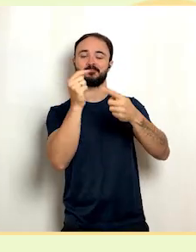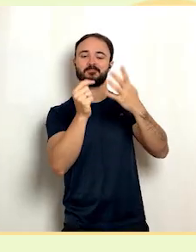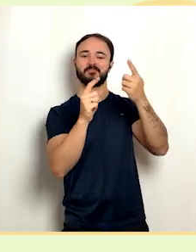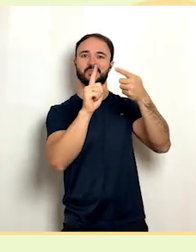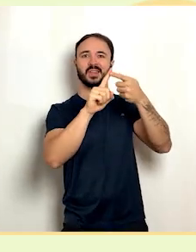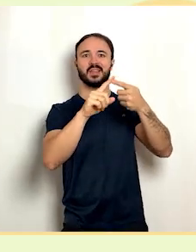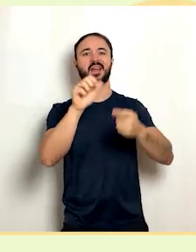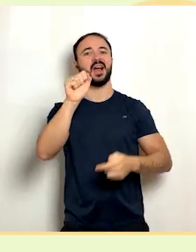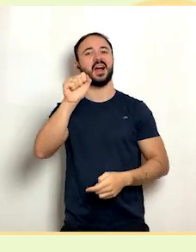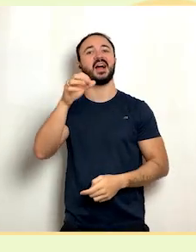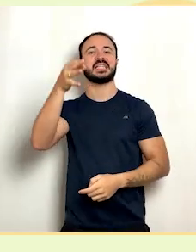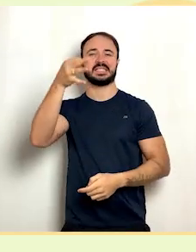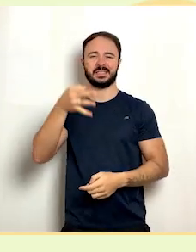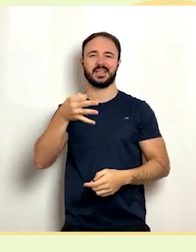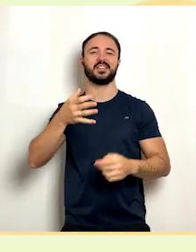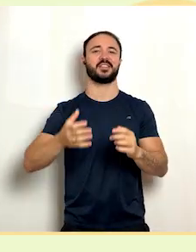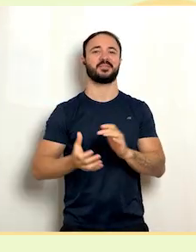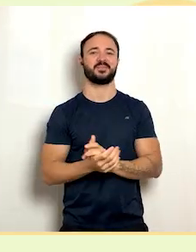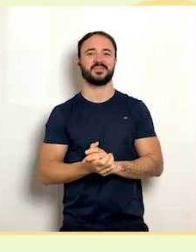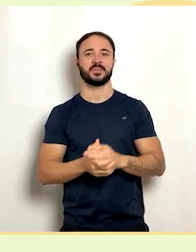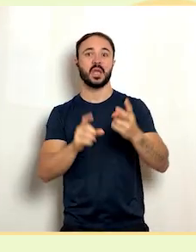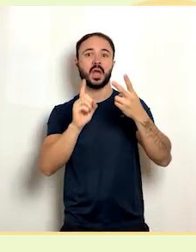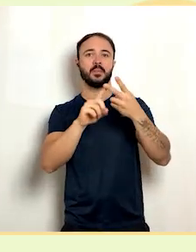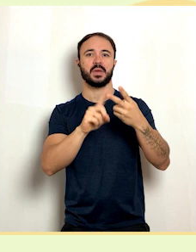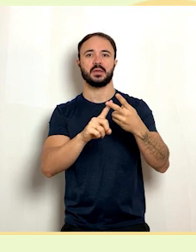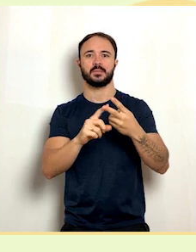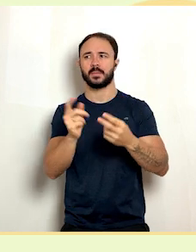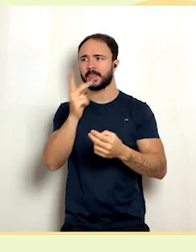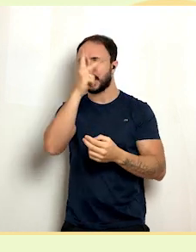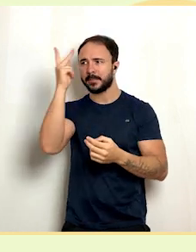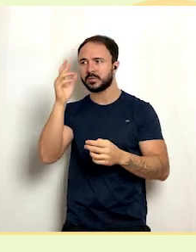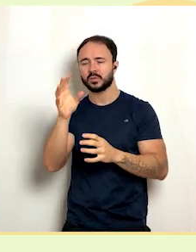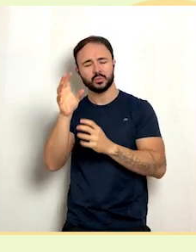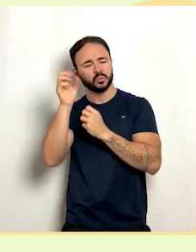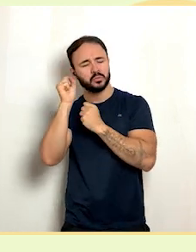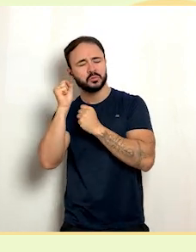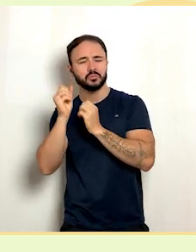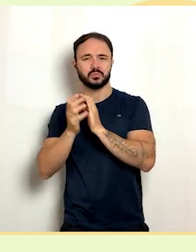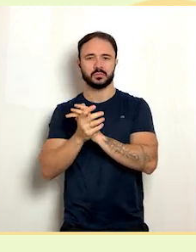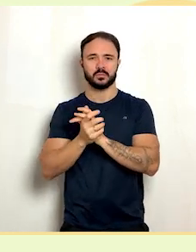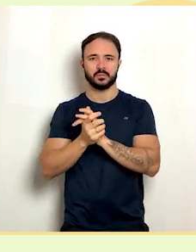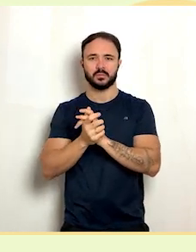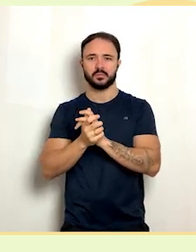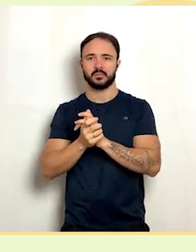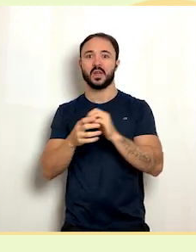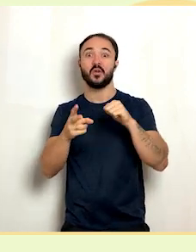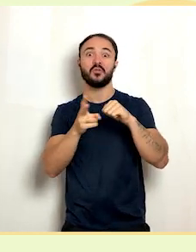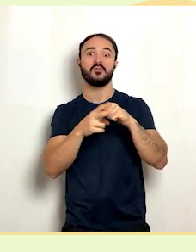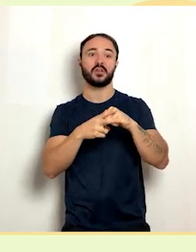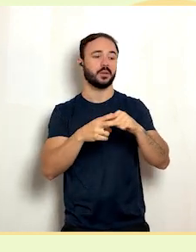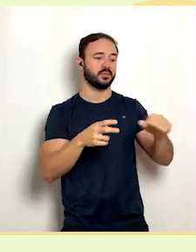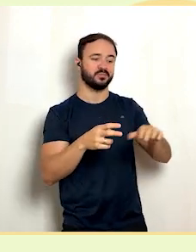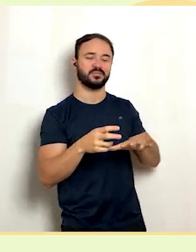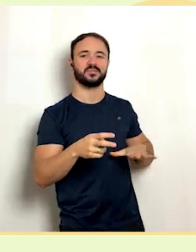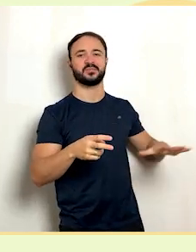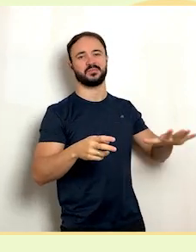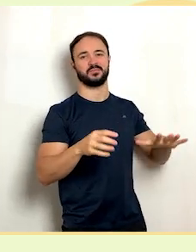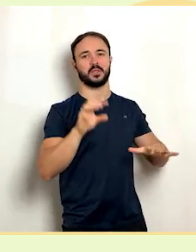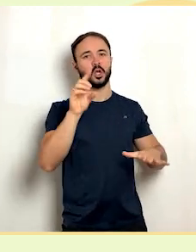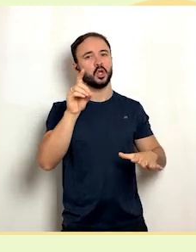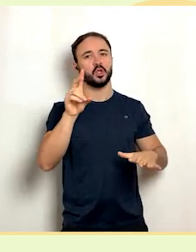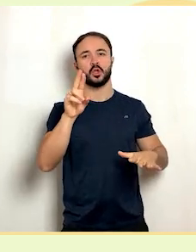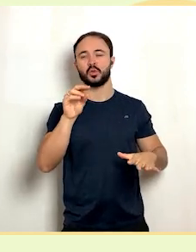correta é a letra A. Na letra B, os guerreiros dormem agora, nós temos um verbo intransitivo. O verbo